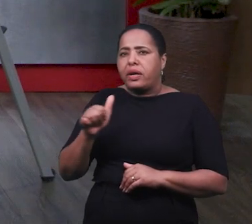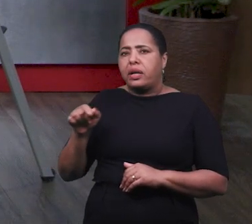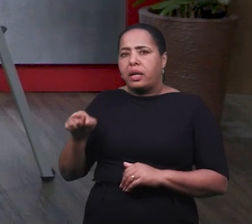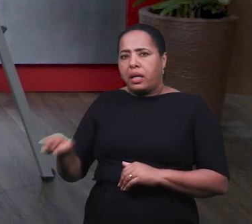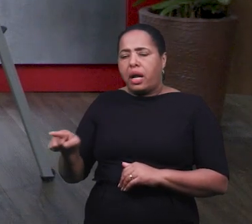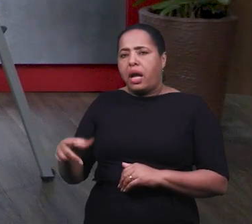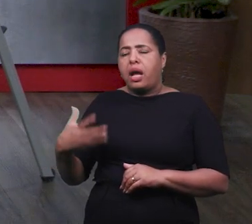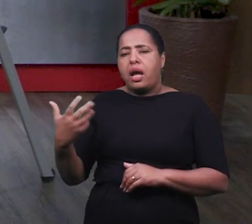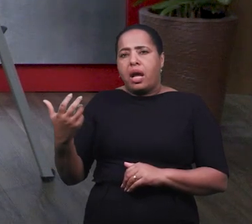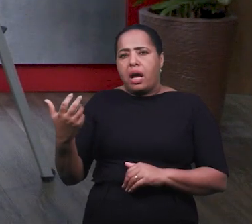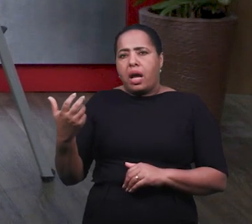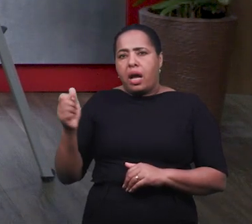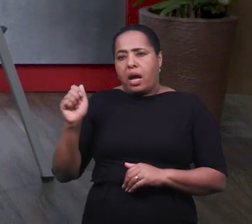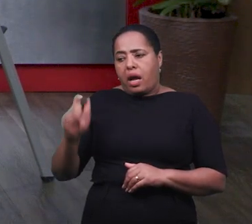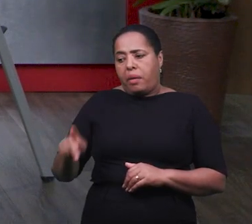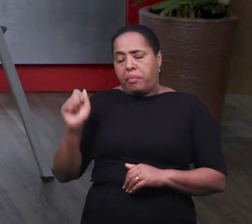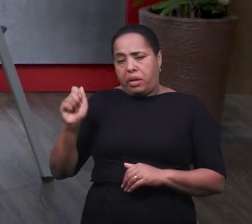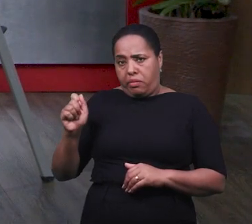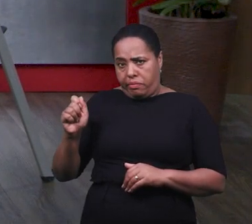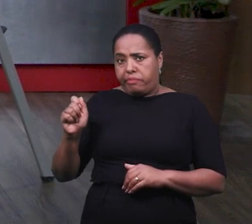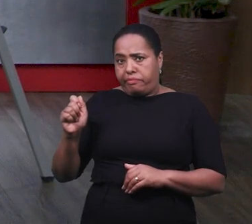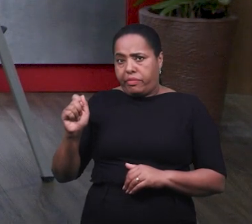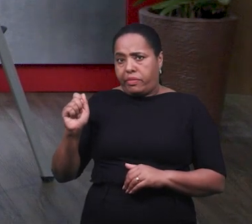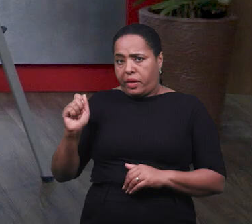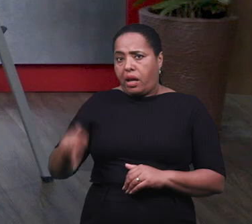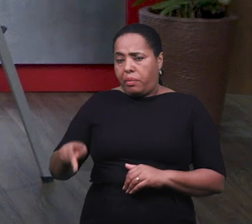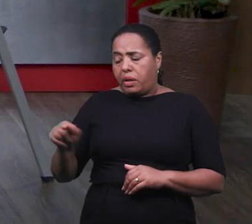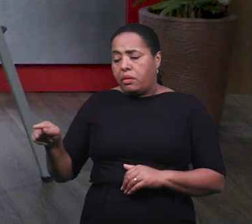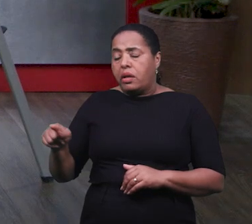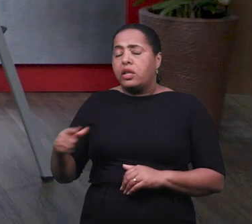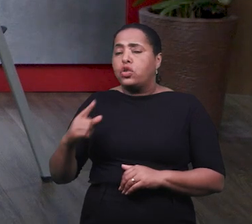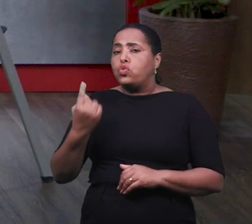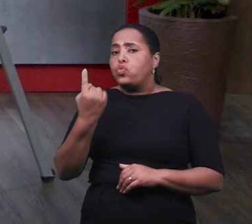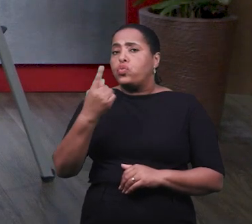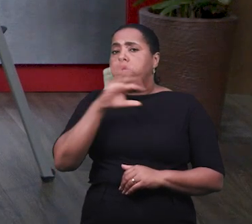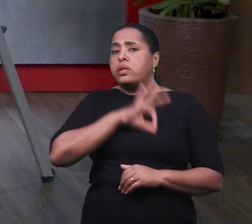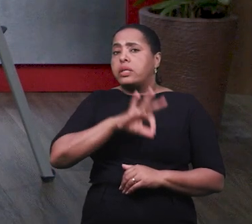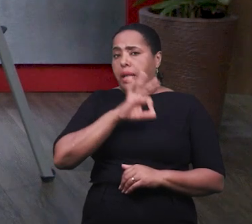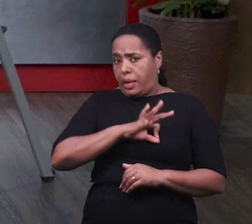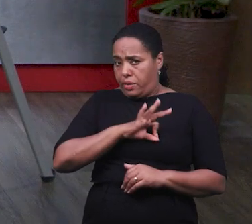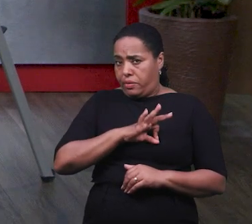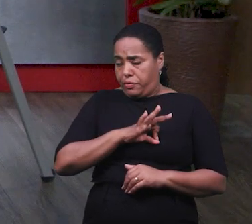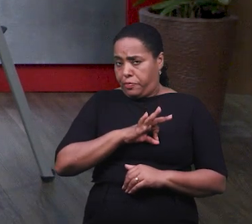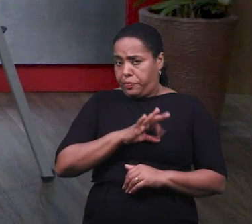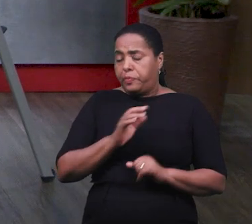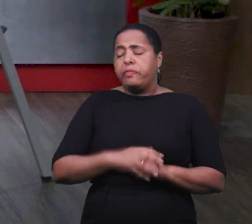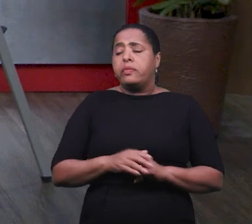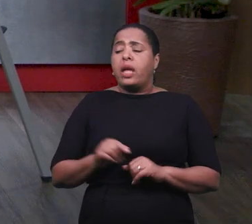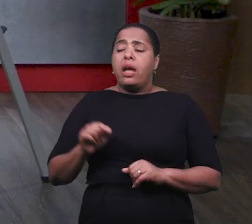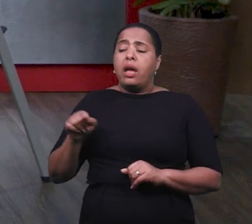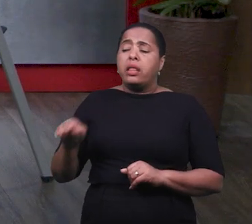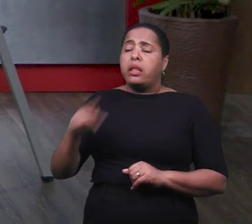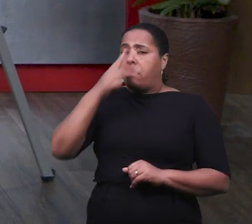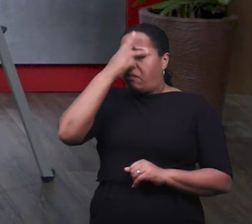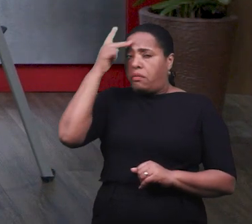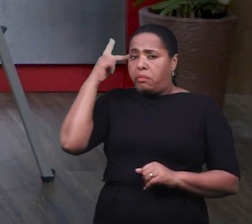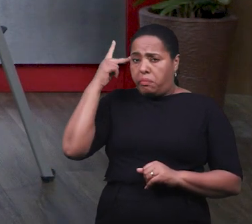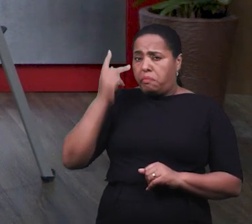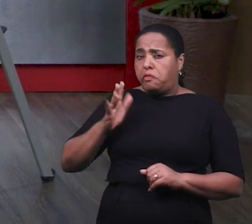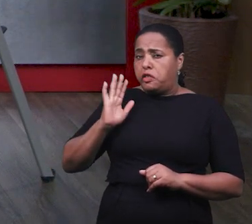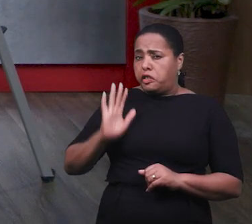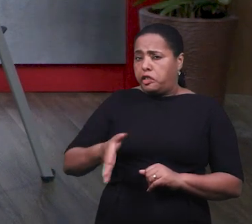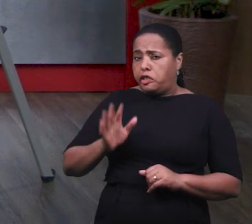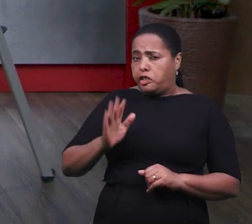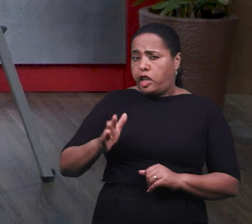recebe a aposentadoria, e é de um salário mínimo. A pensão. A pensão, de um salário mínimo. E essa pessoa já tem